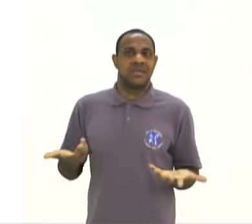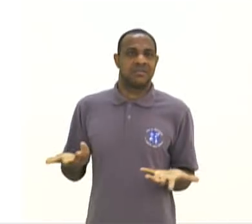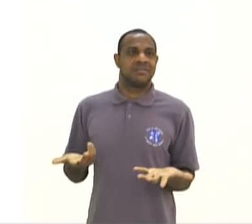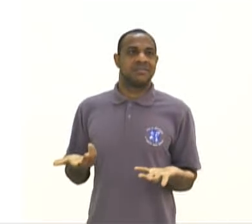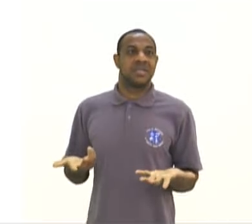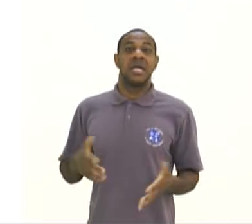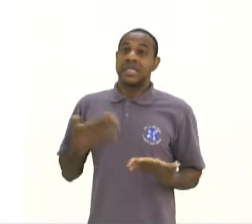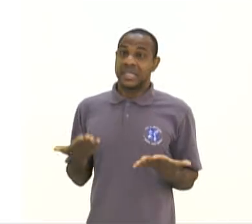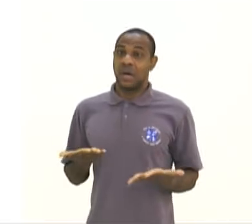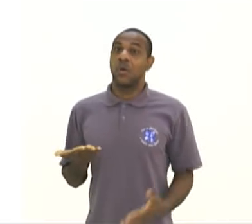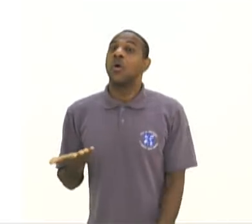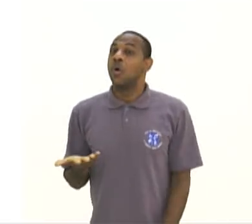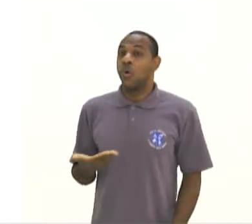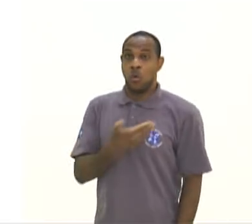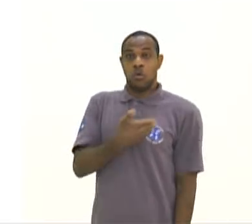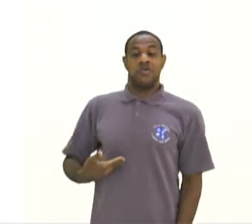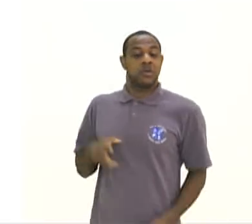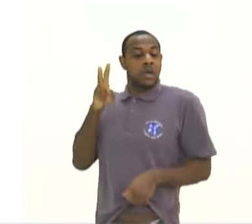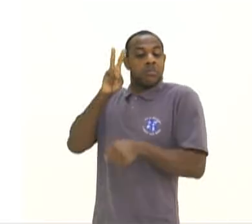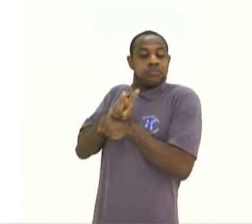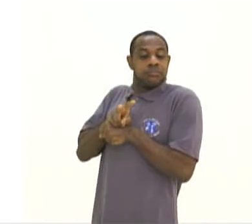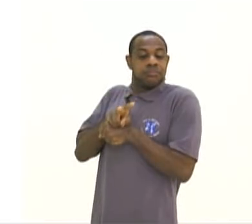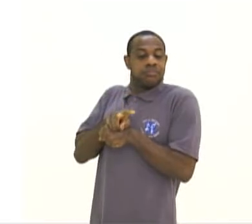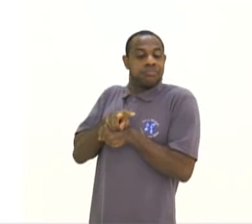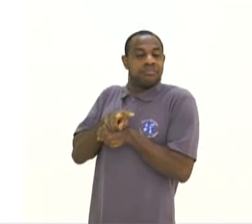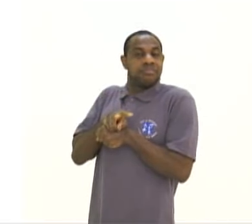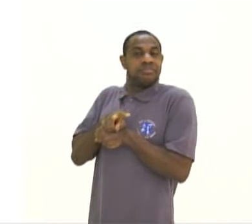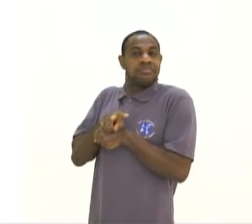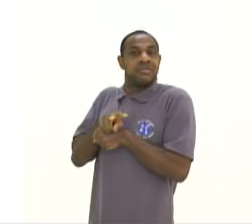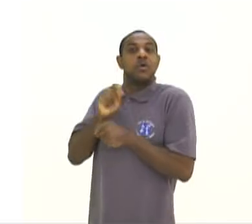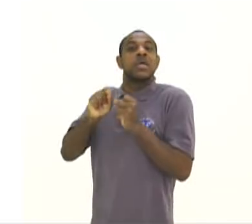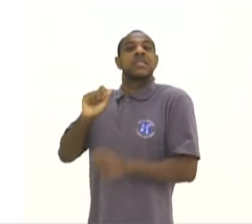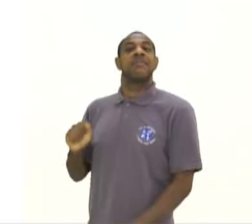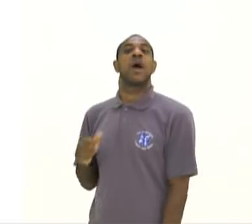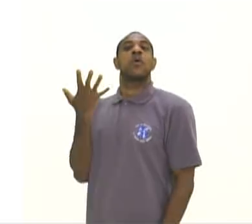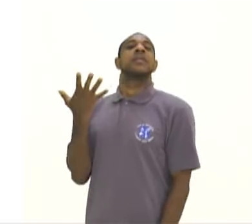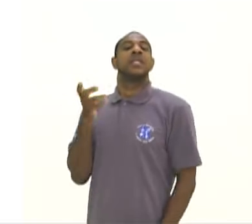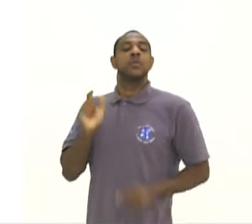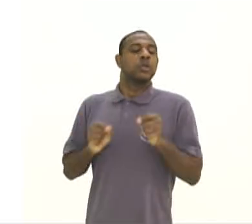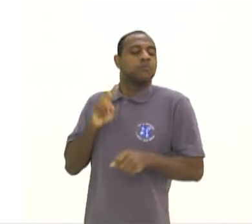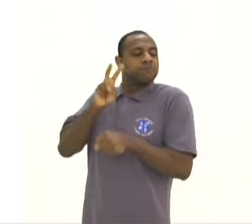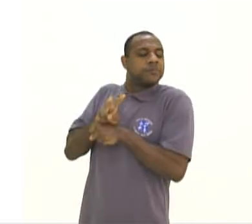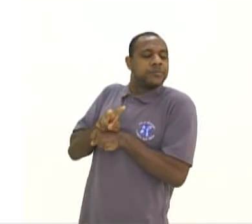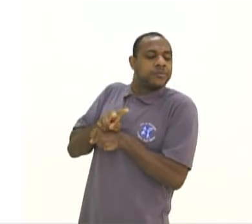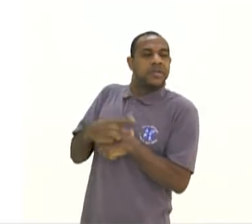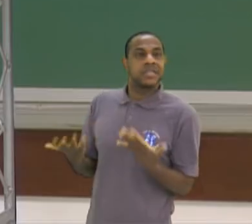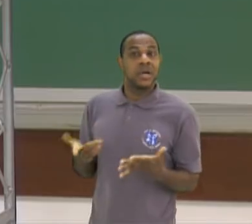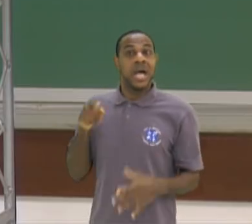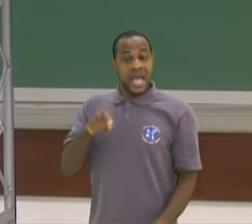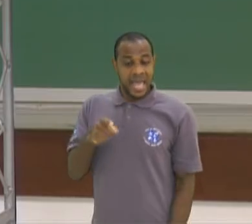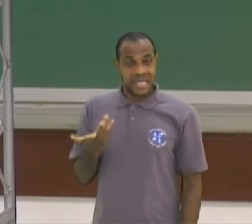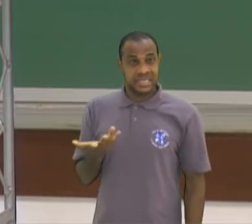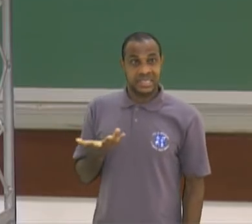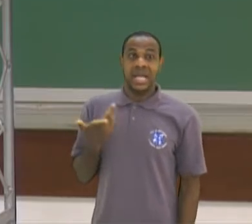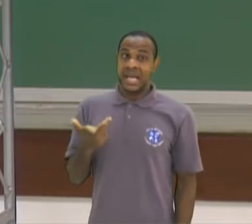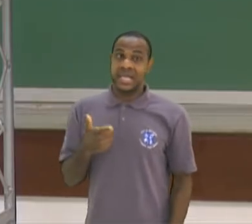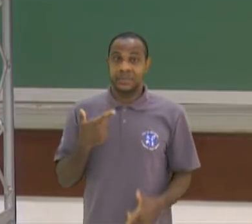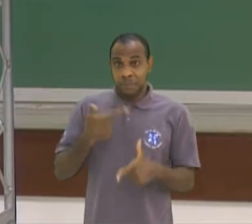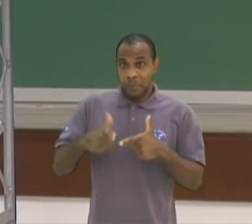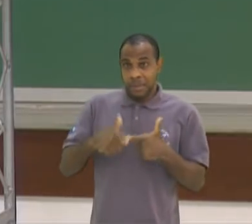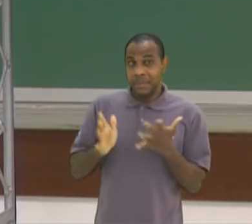a acompanhar apenas o que estava acontecendo. E, como consequência, então, dessa pouca ação do